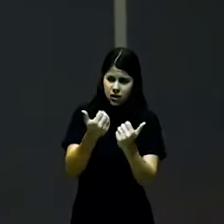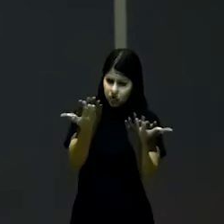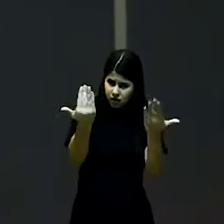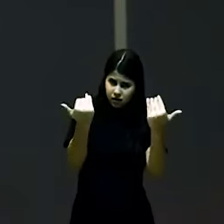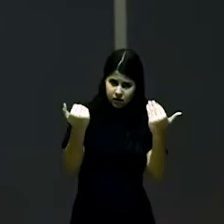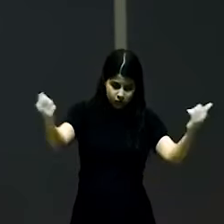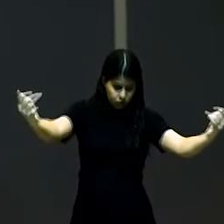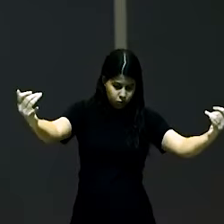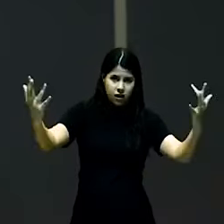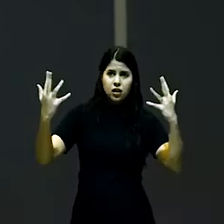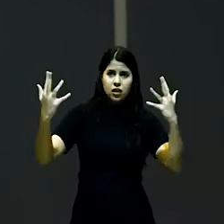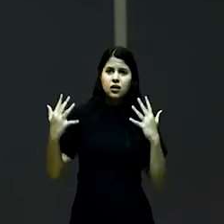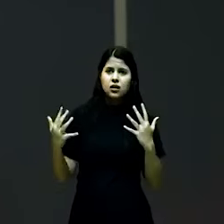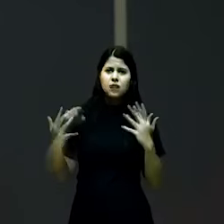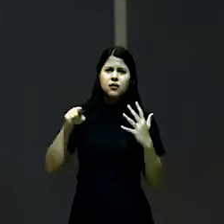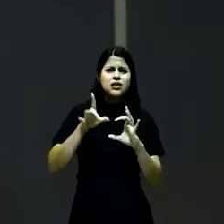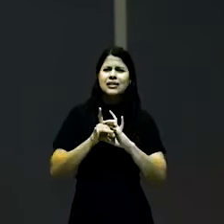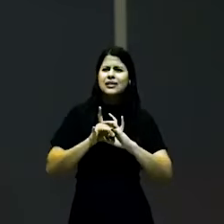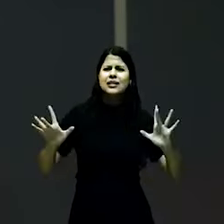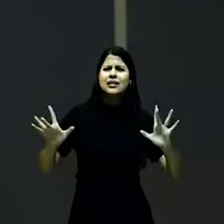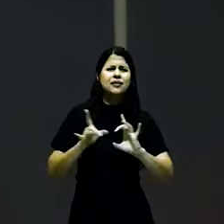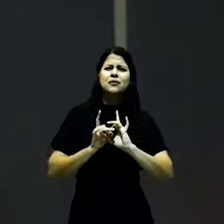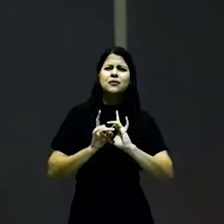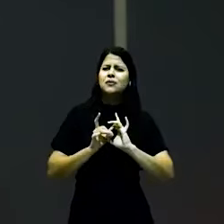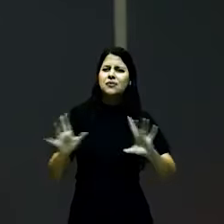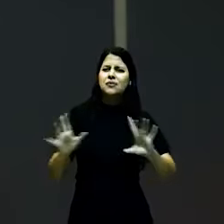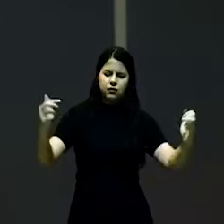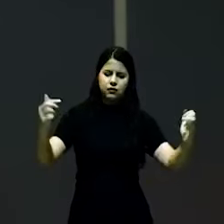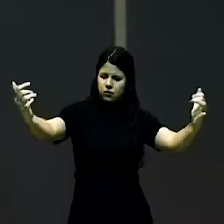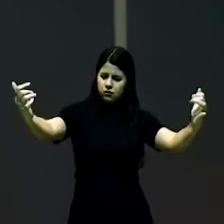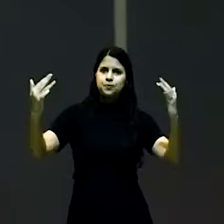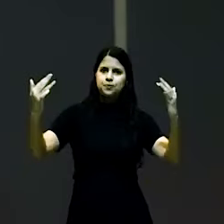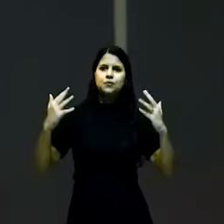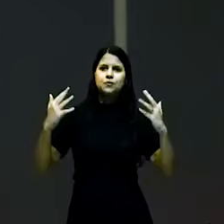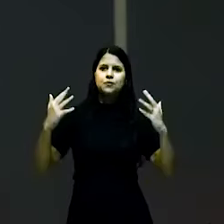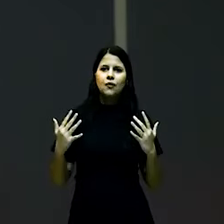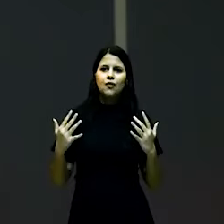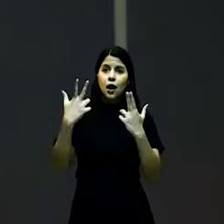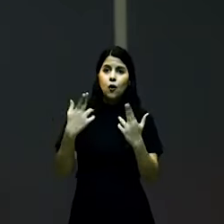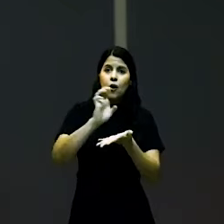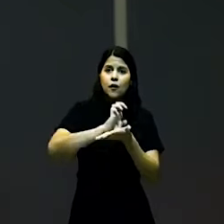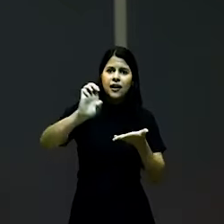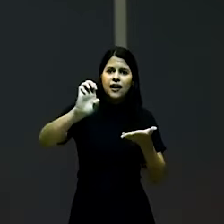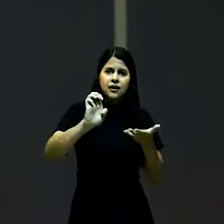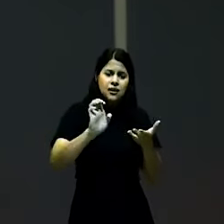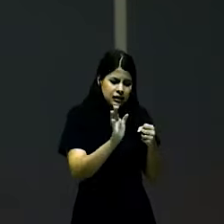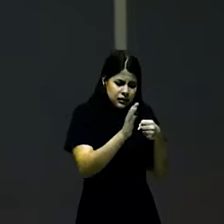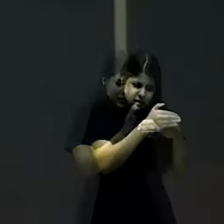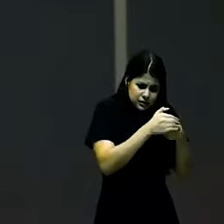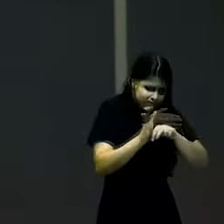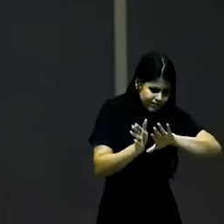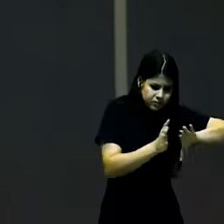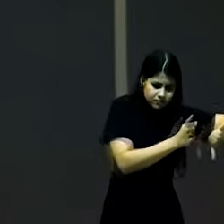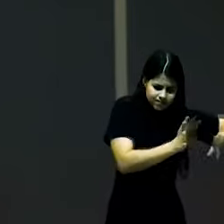frente, você tem toda a liberdade. Faça como Elias. Dê um